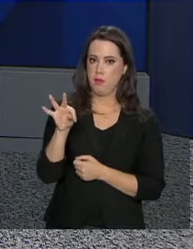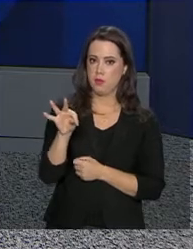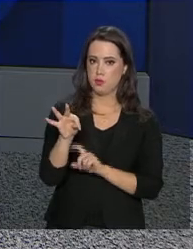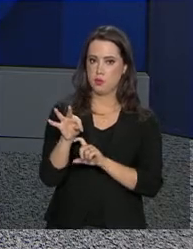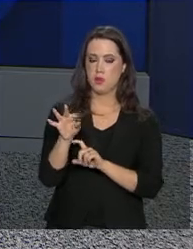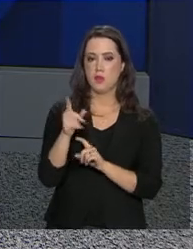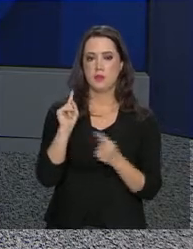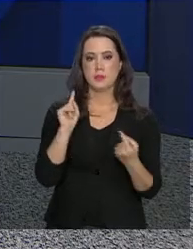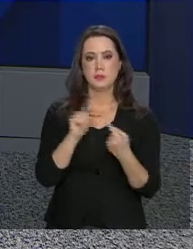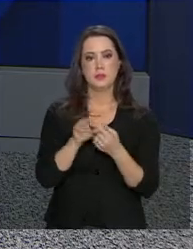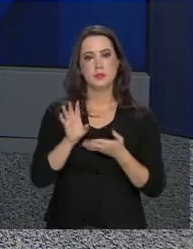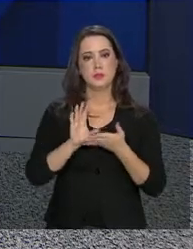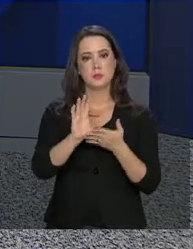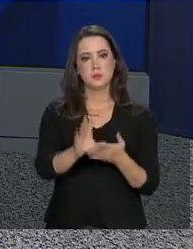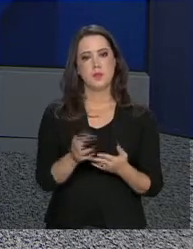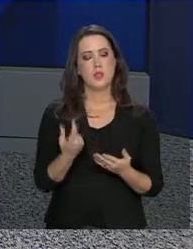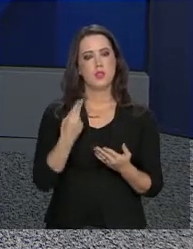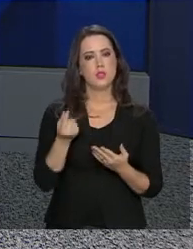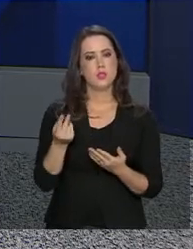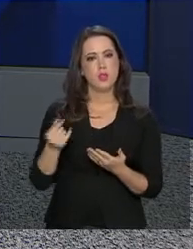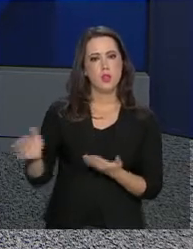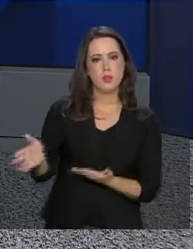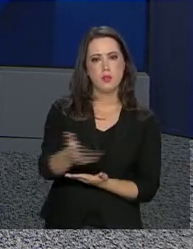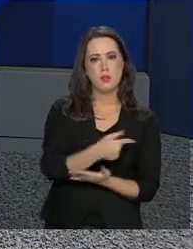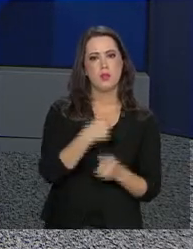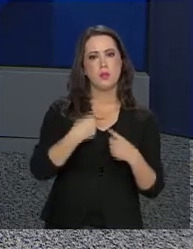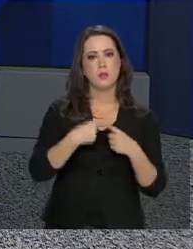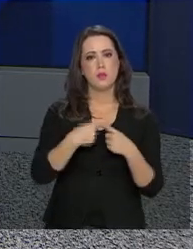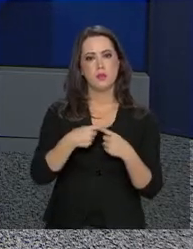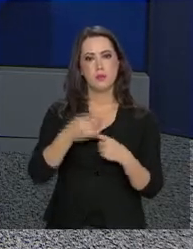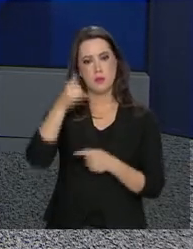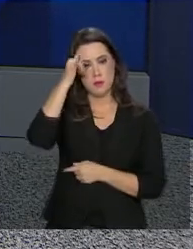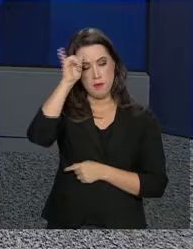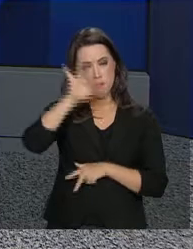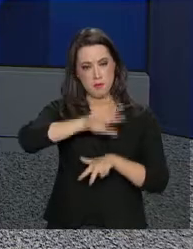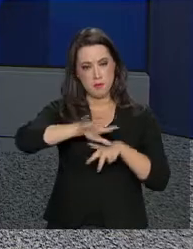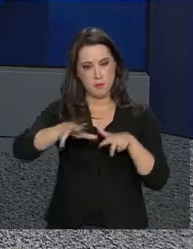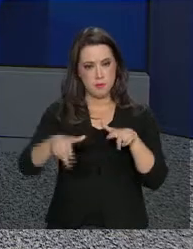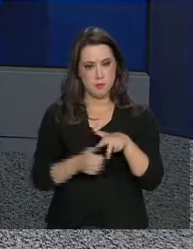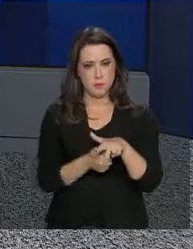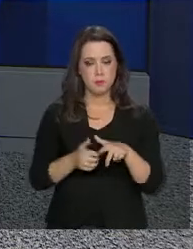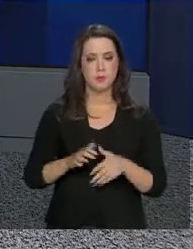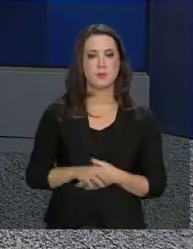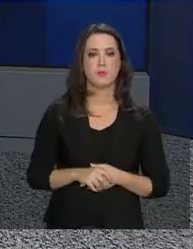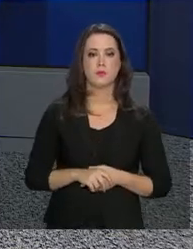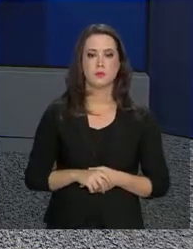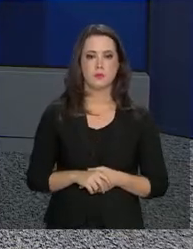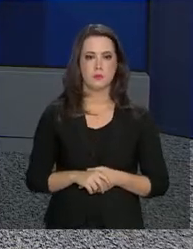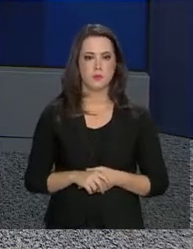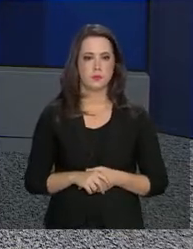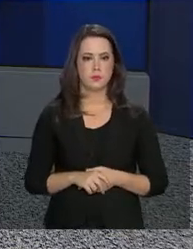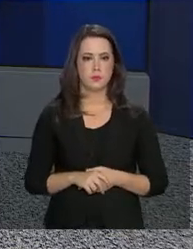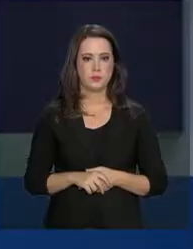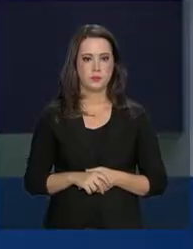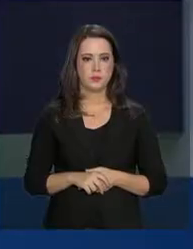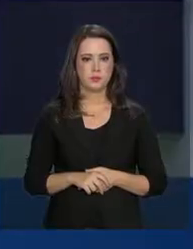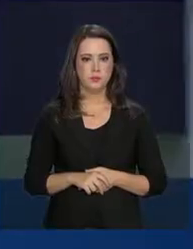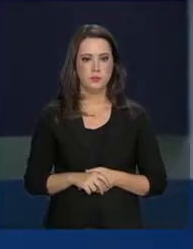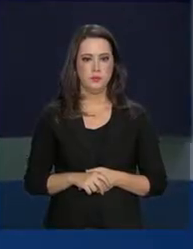de acordo com o conselho esse excesso de recursos é conseqüência de ações de combate à corrupção